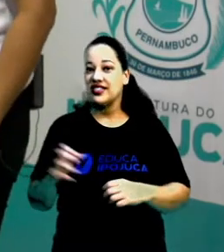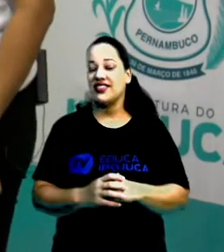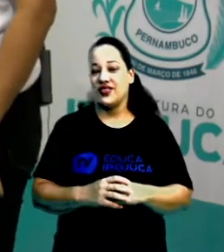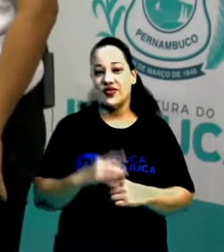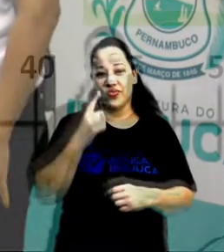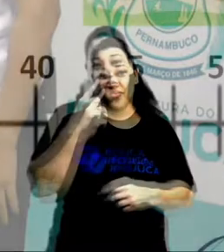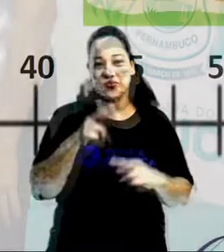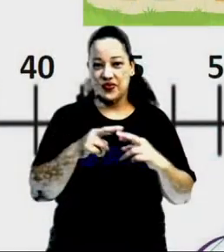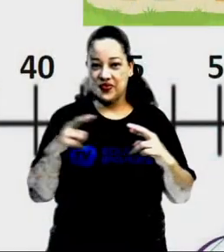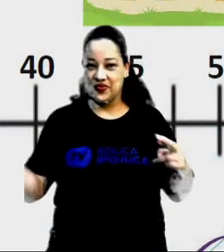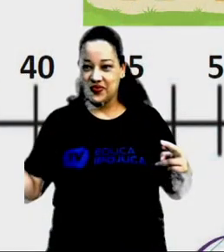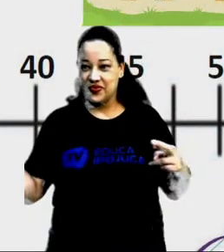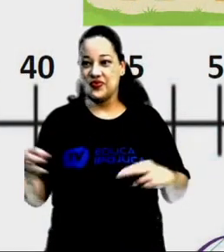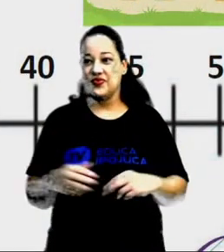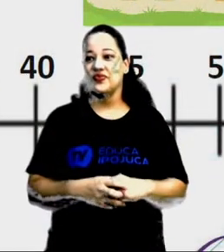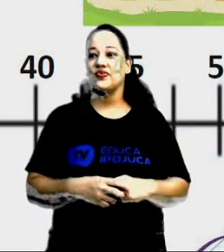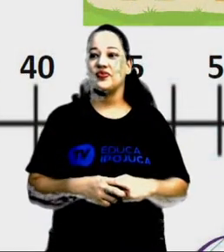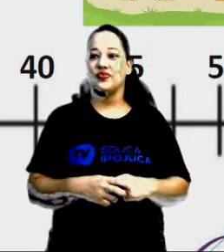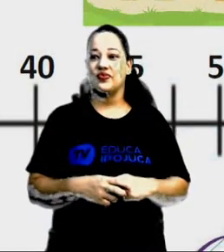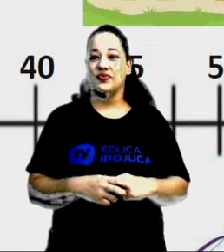numérica.